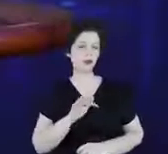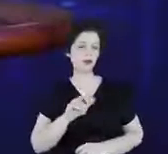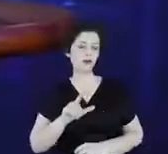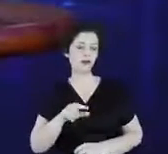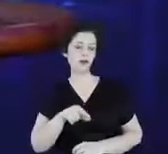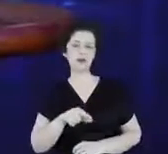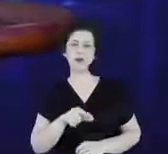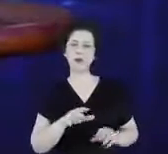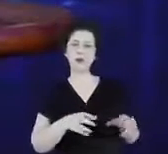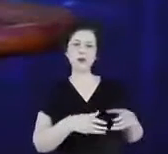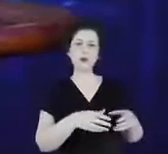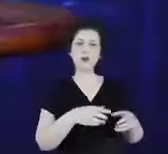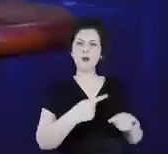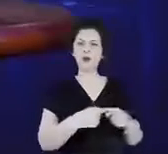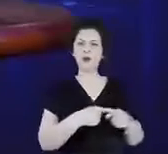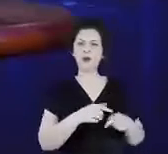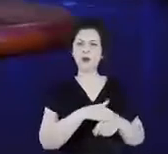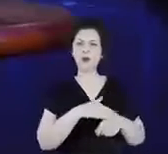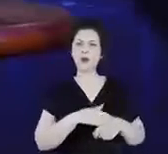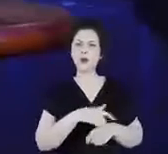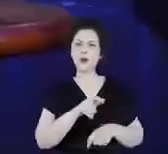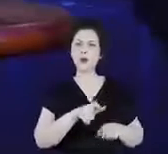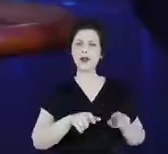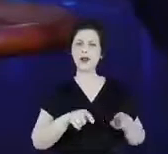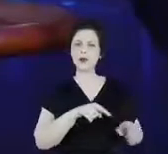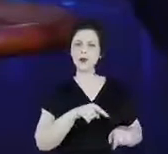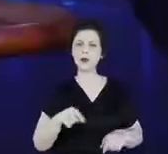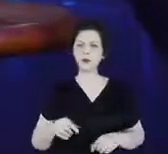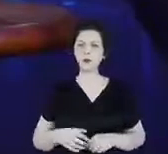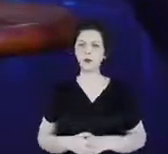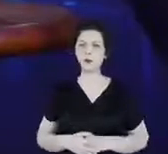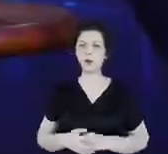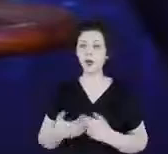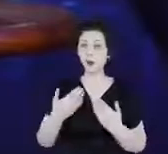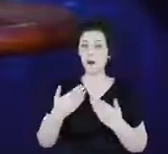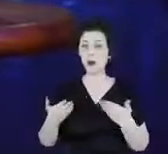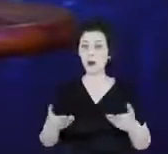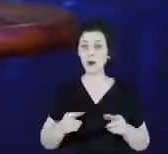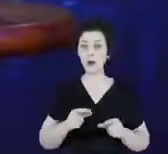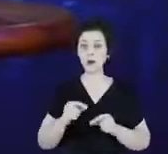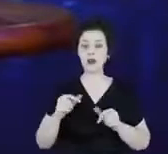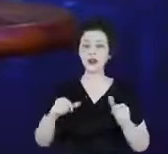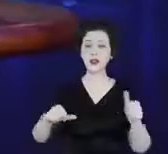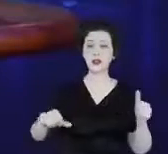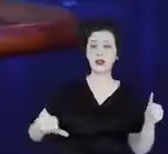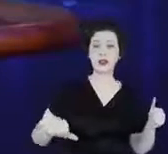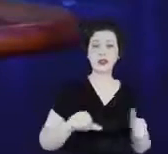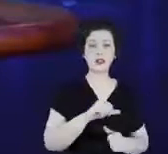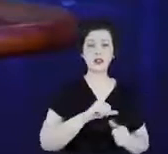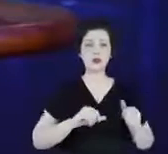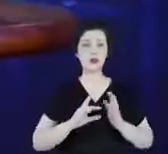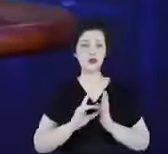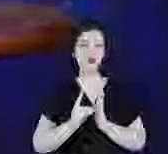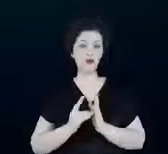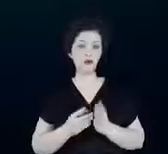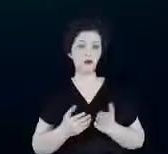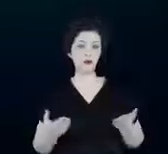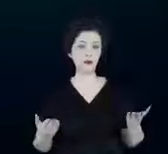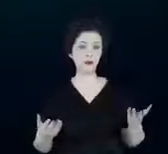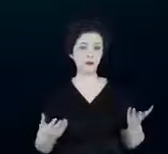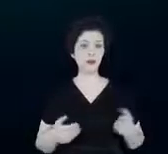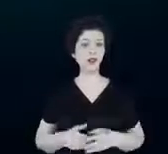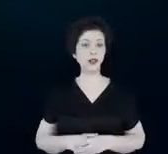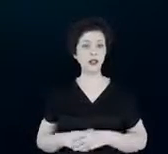eu vou falar com esse pessoal e achar grande sacada aqui vai para o bate-papo de hoje eu falo sobre transformação digital e como